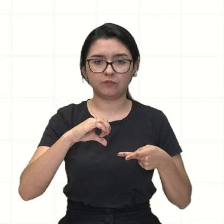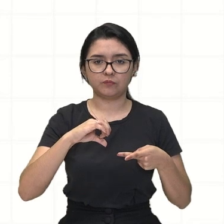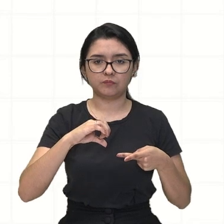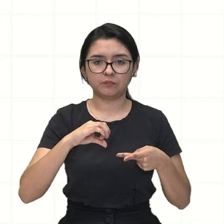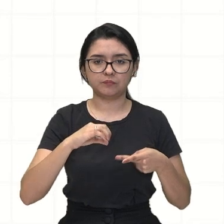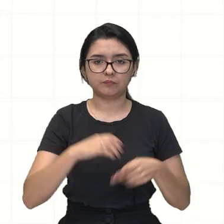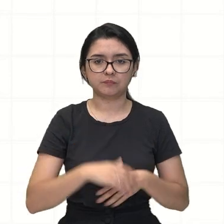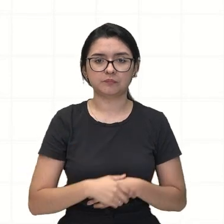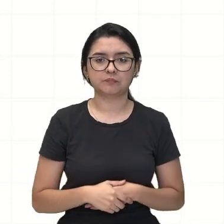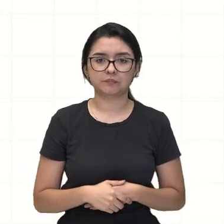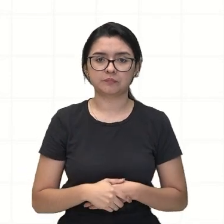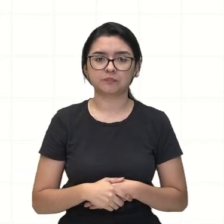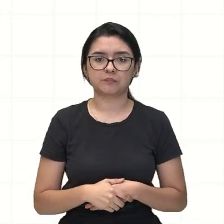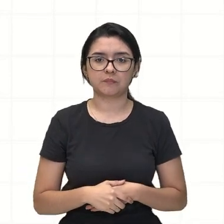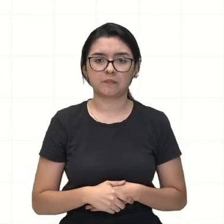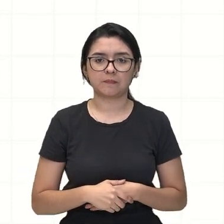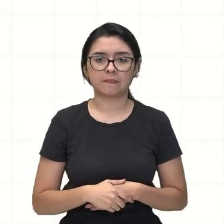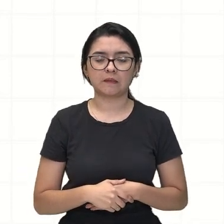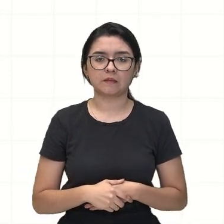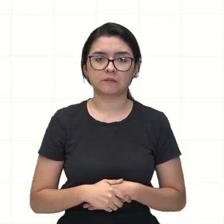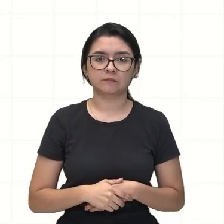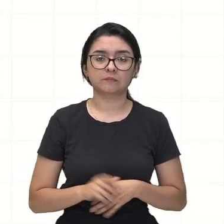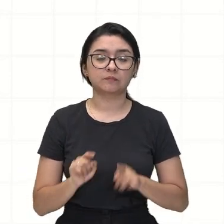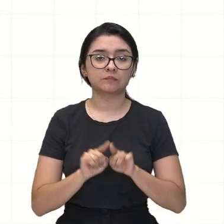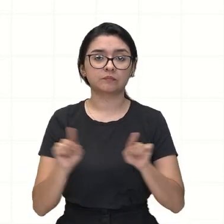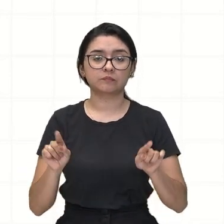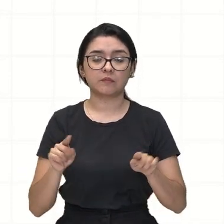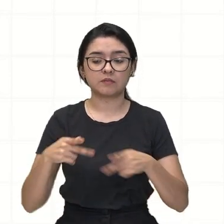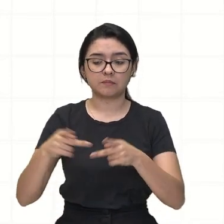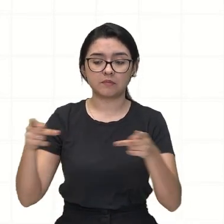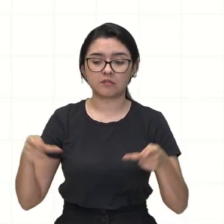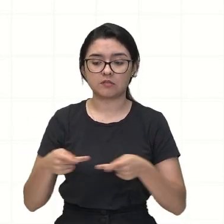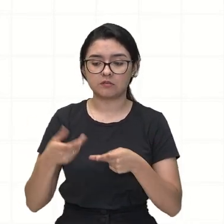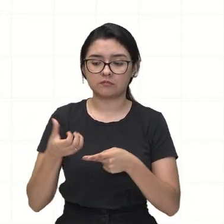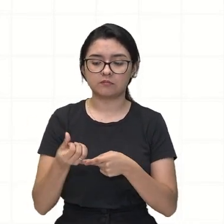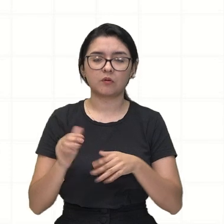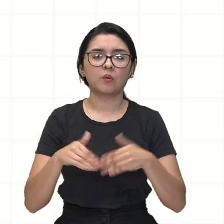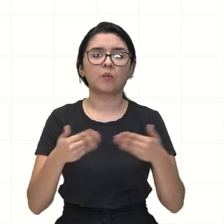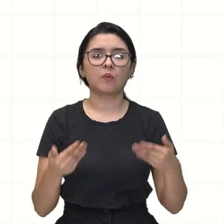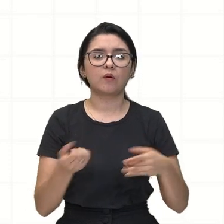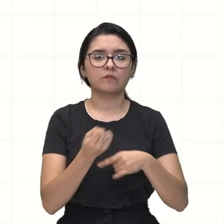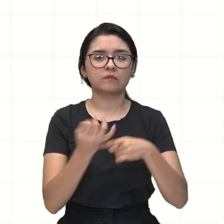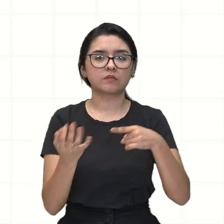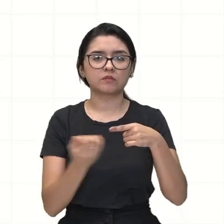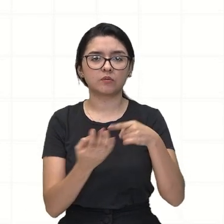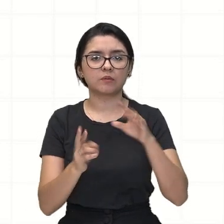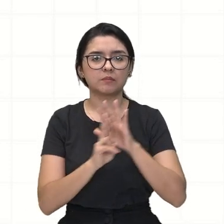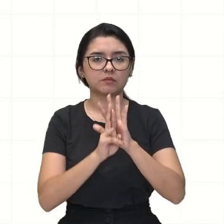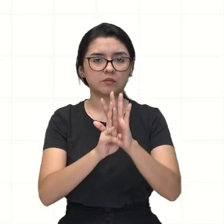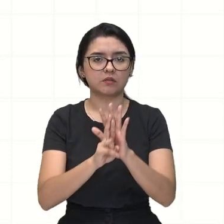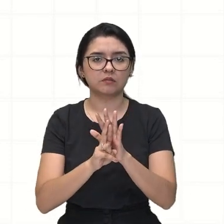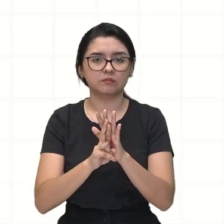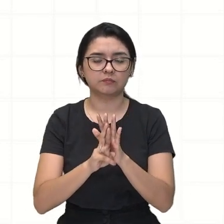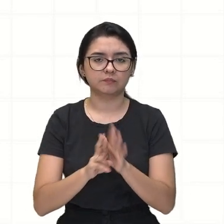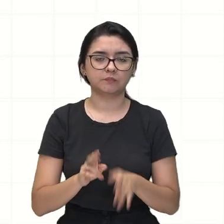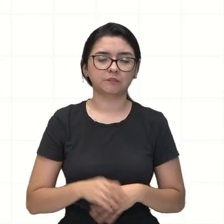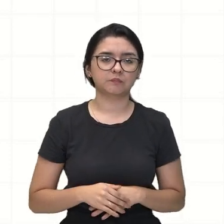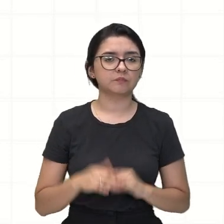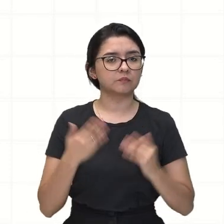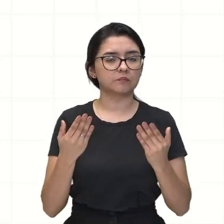em 6, de uma pizza de 6. Qual fração da pizza ele pediu? Tá legal? Então, veja